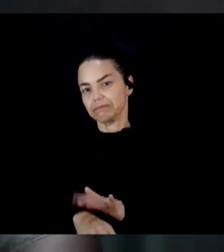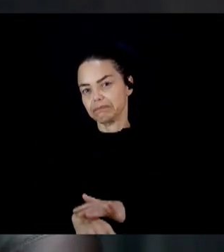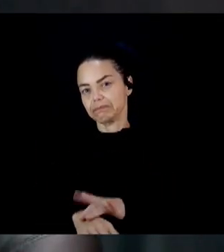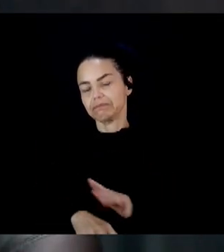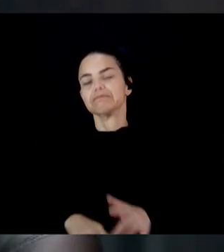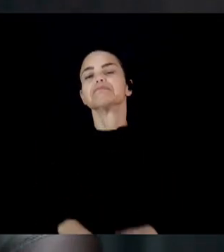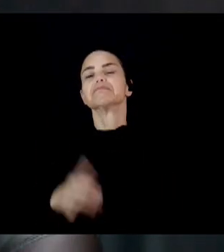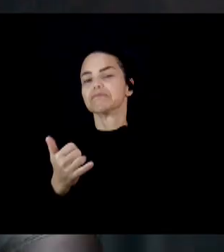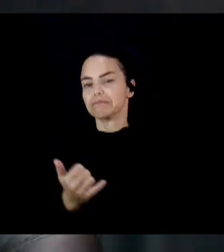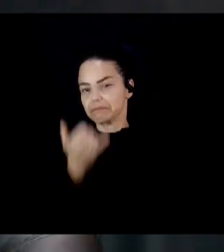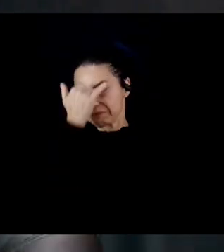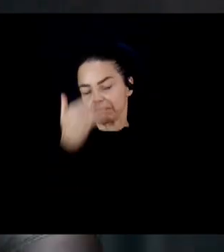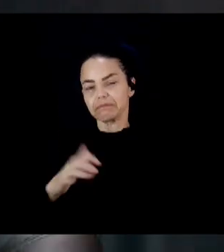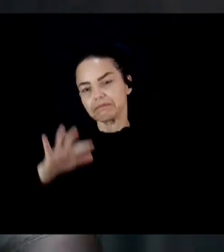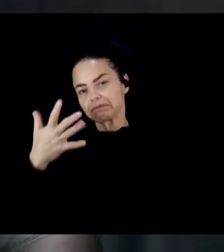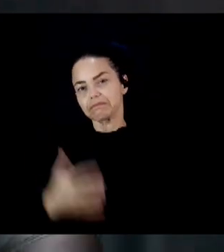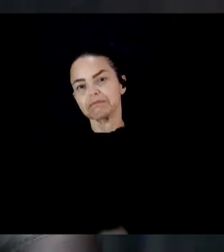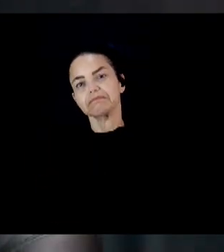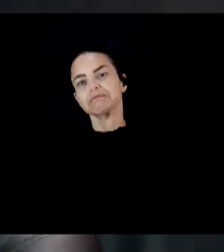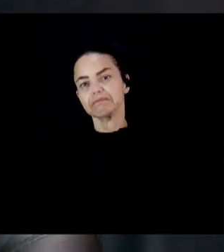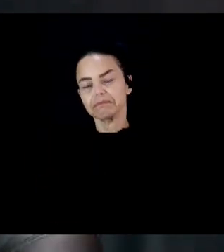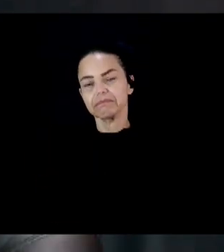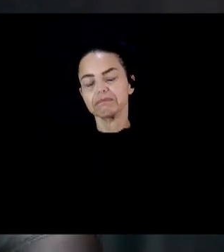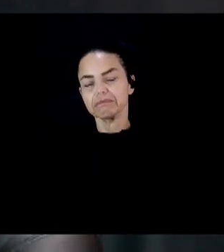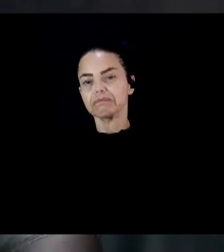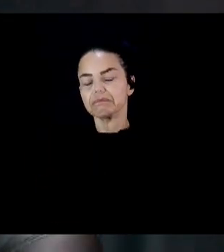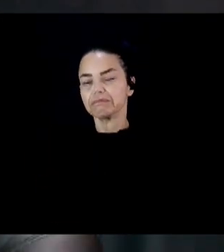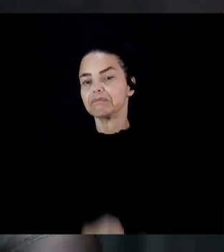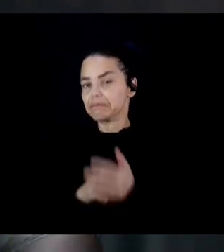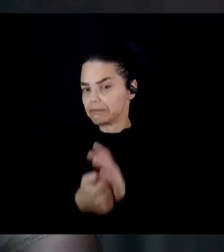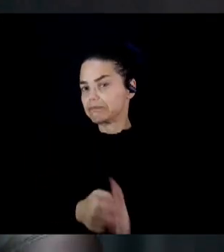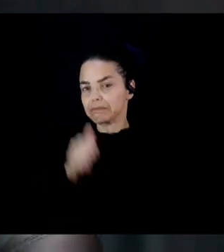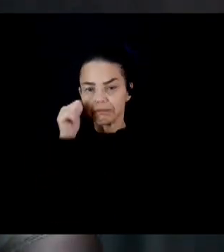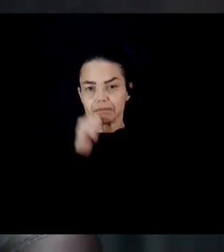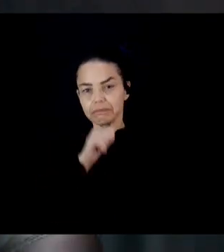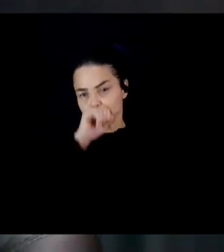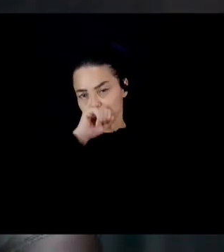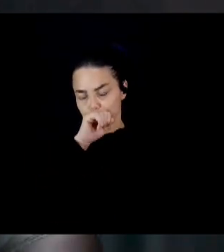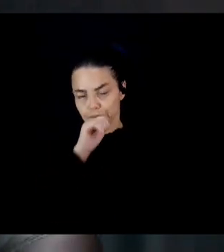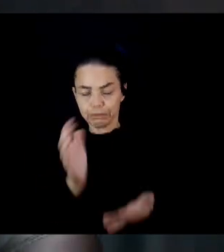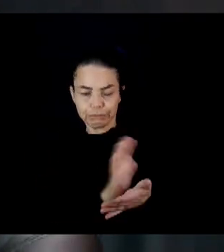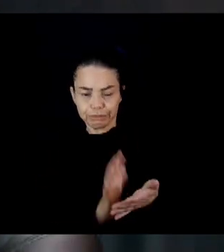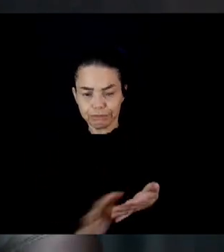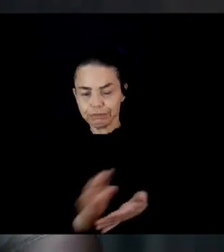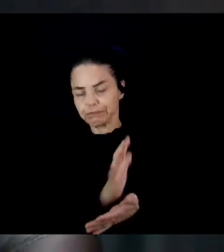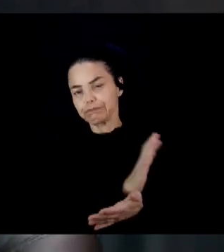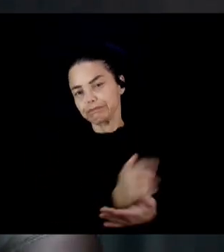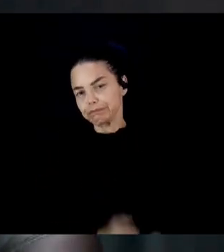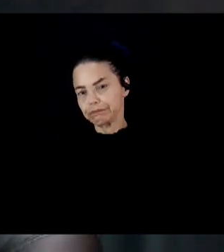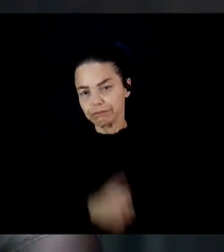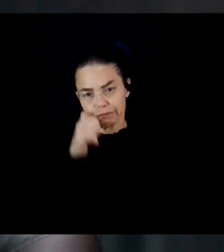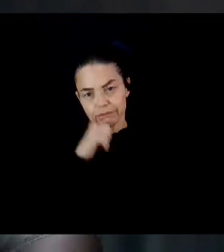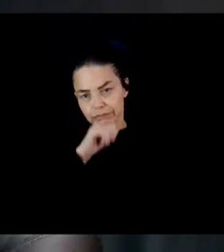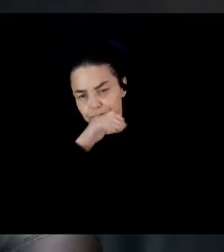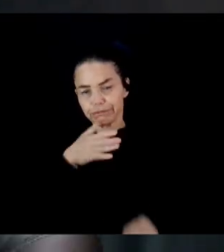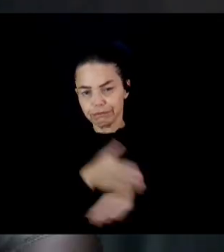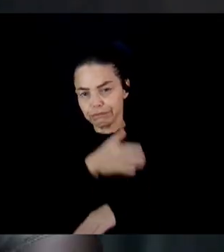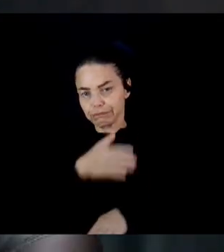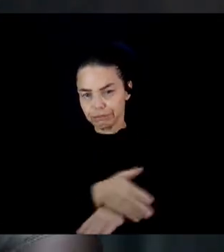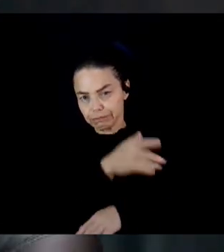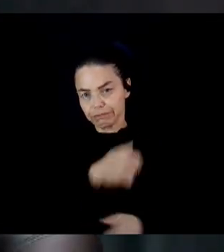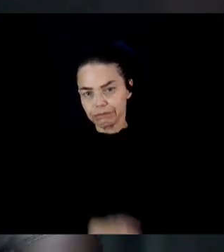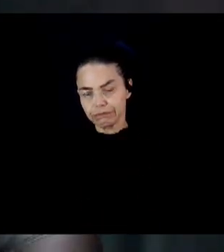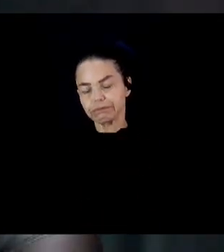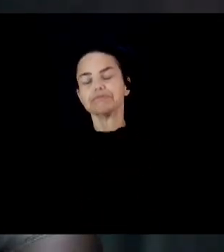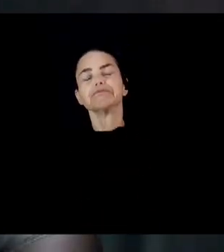né? Mas ao eu privar minha mãe de lavar a louça, eu vou privar minha mãe de participar. Eu vou privar minha